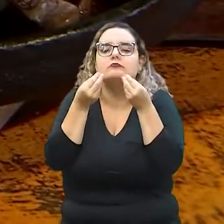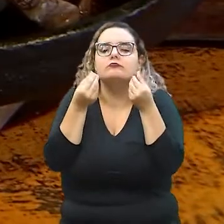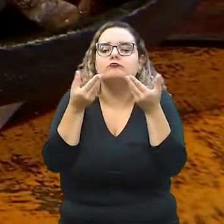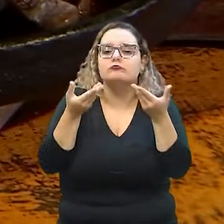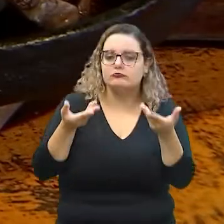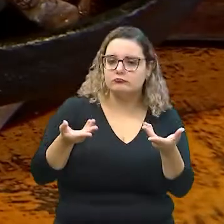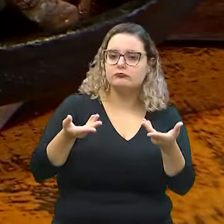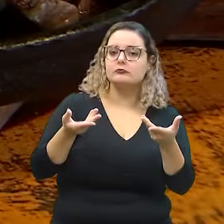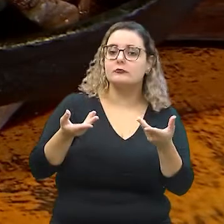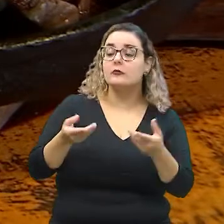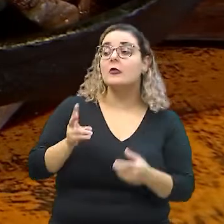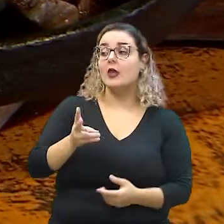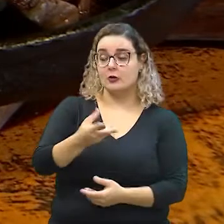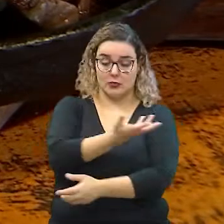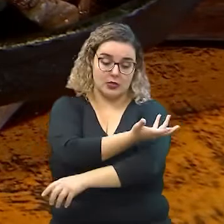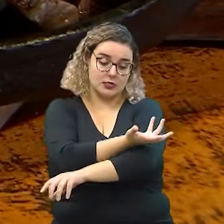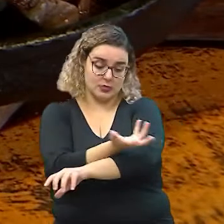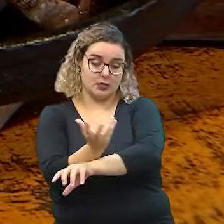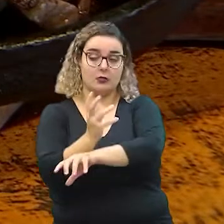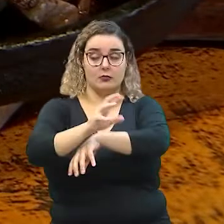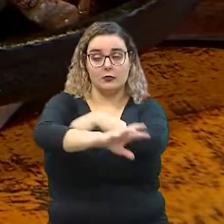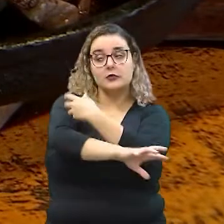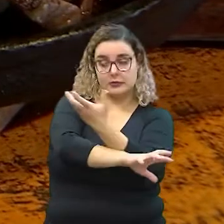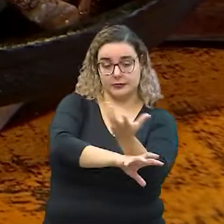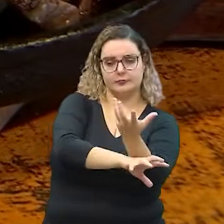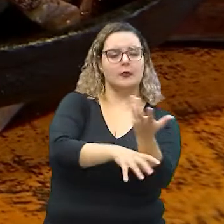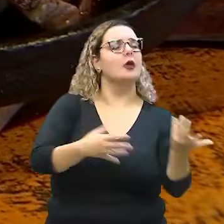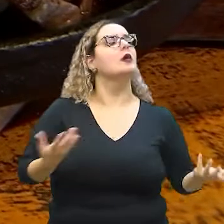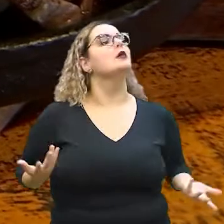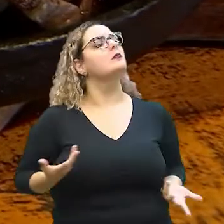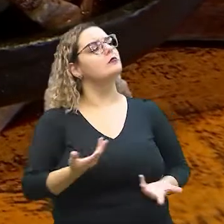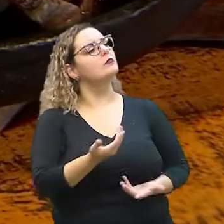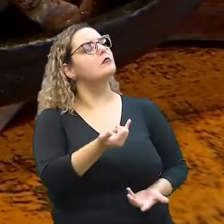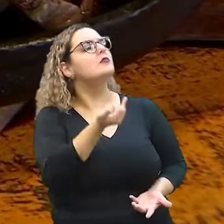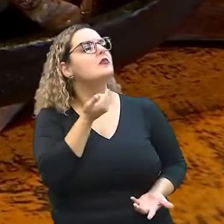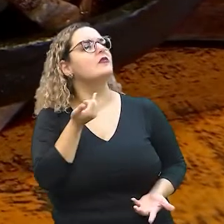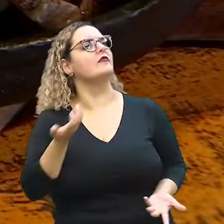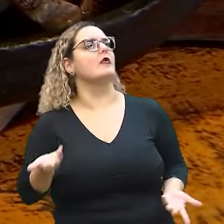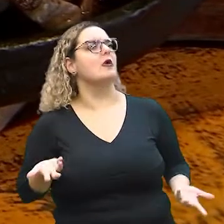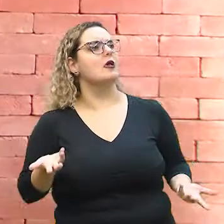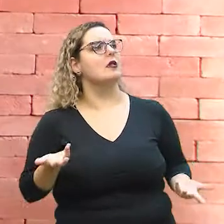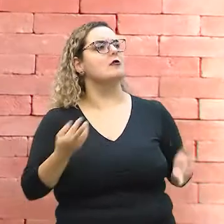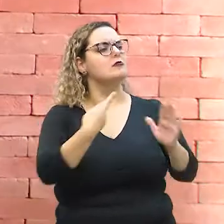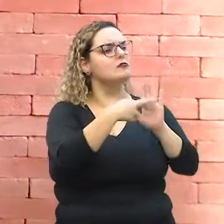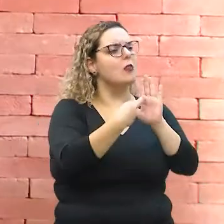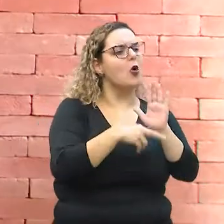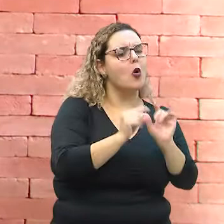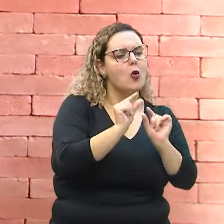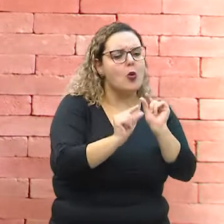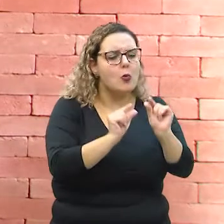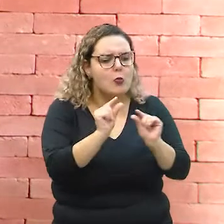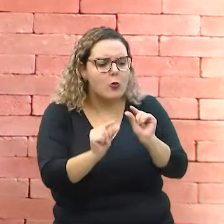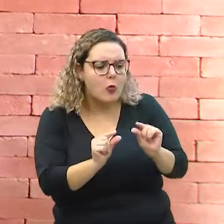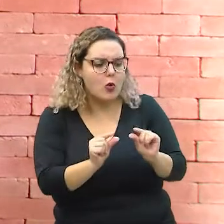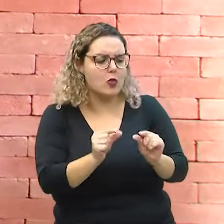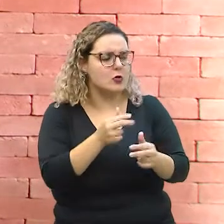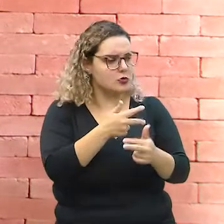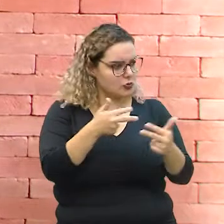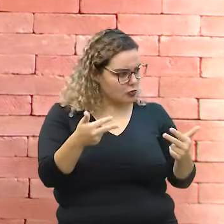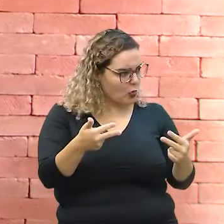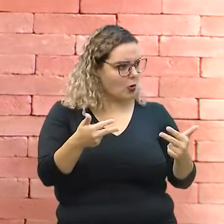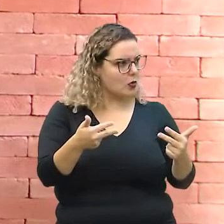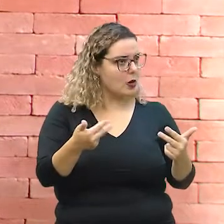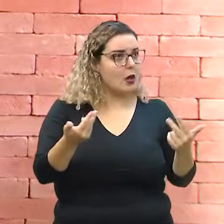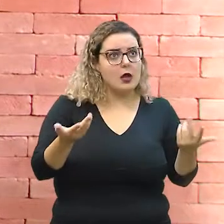é legal usar sempre essas ervas, né? E aí, me conta, né? É uma receita que vão poucos ingredientes